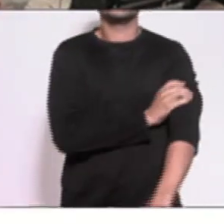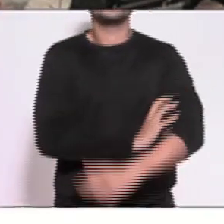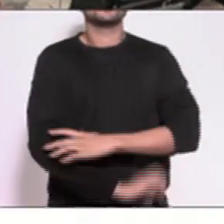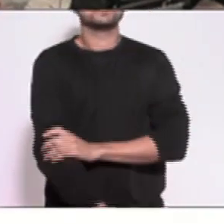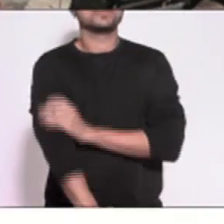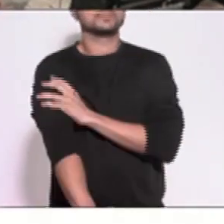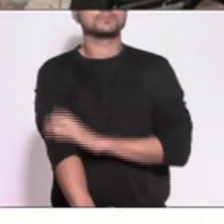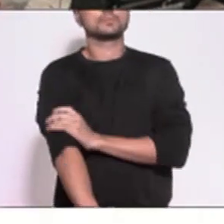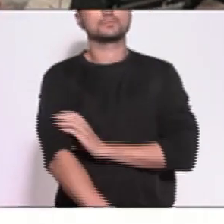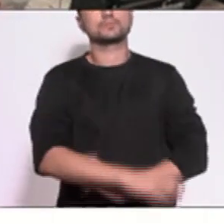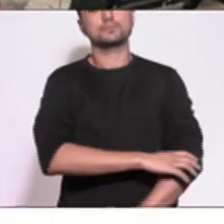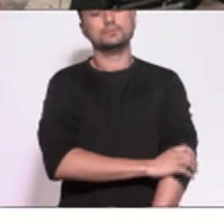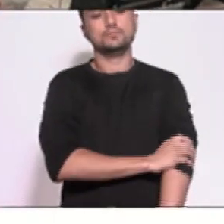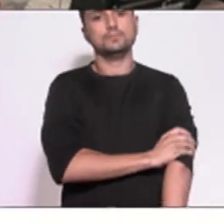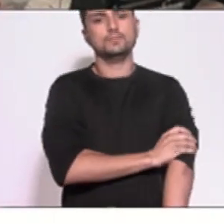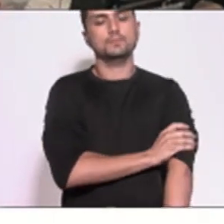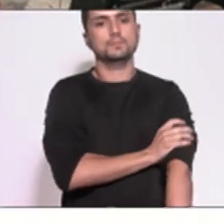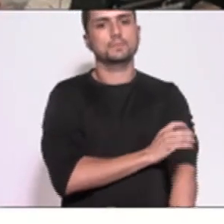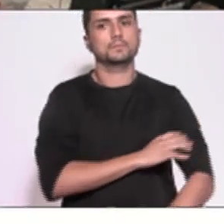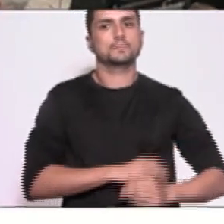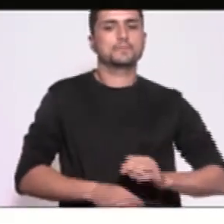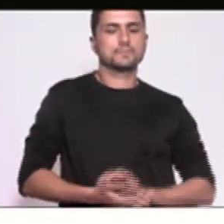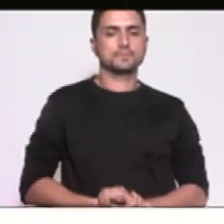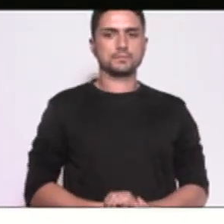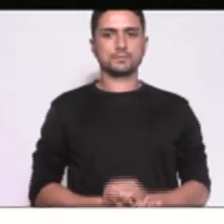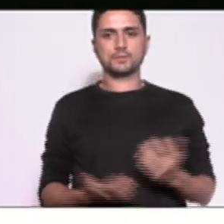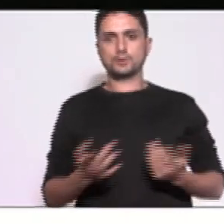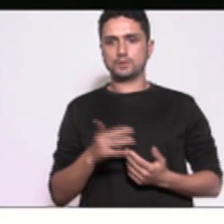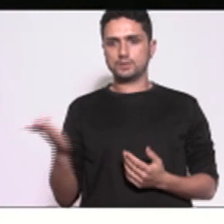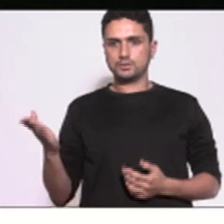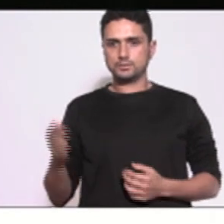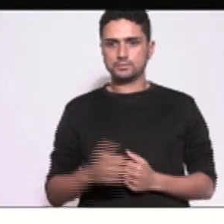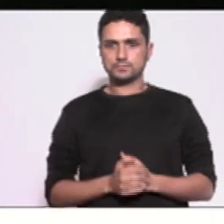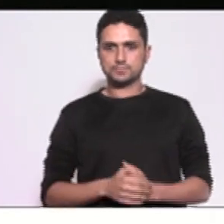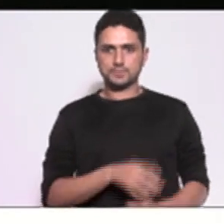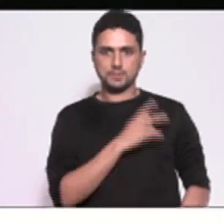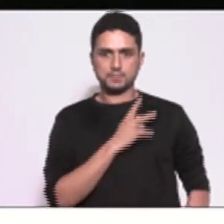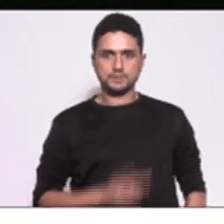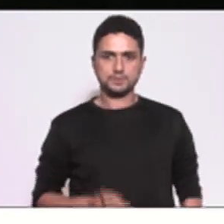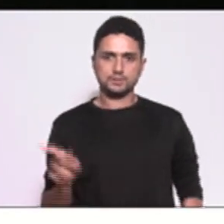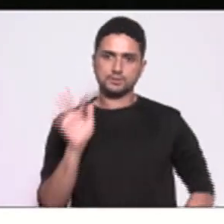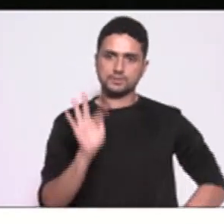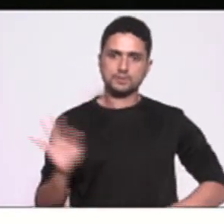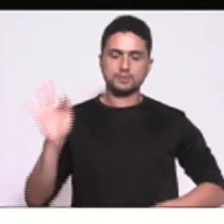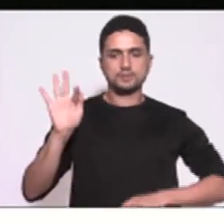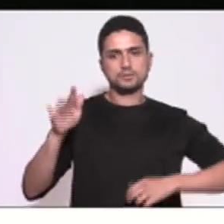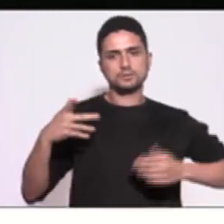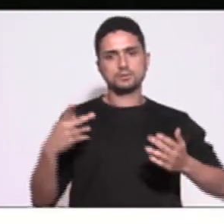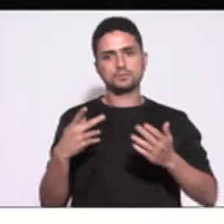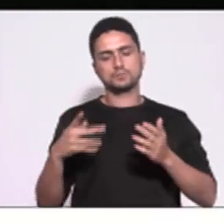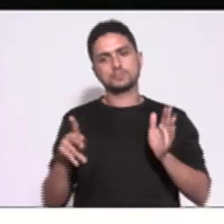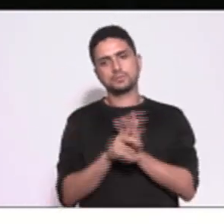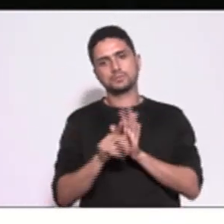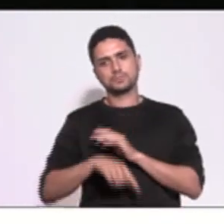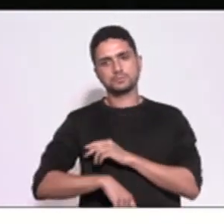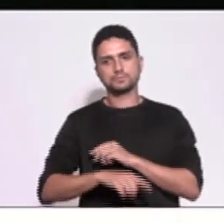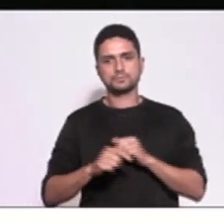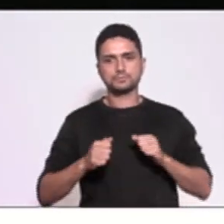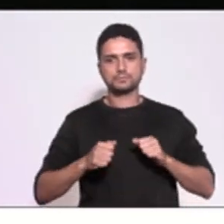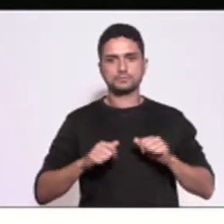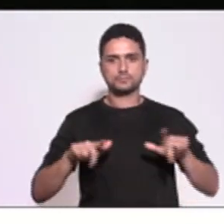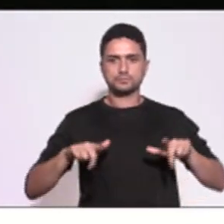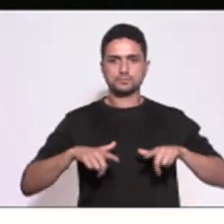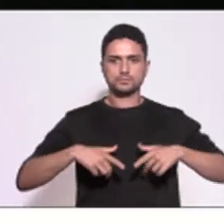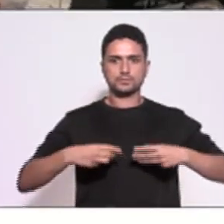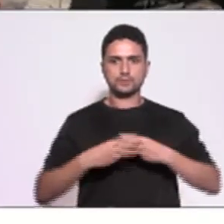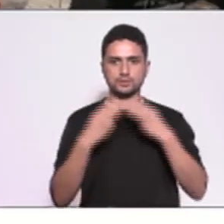Gostaria de passar agora a palavra para o presidente da Federação Israelita, Fierge, Arnon